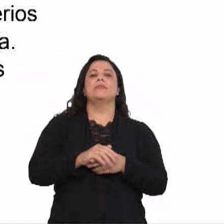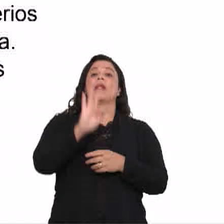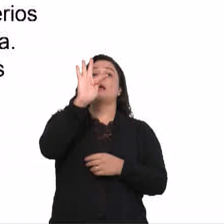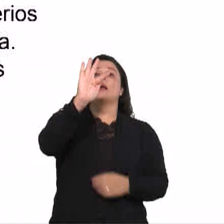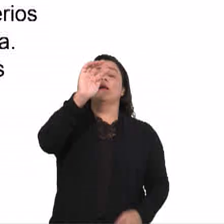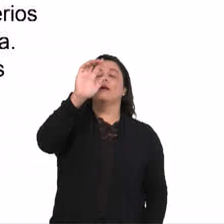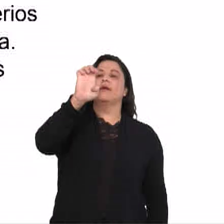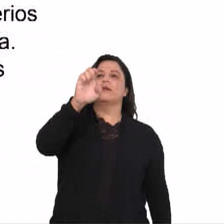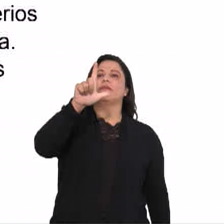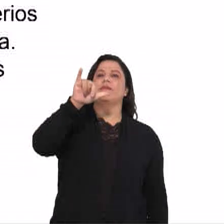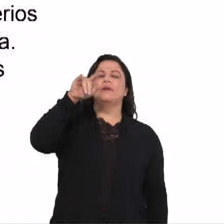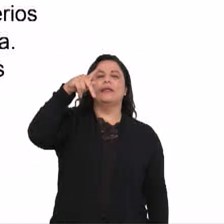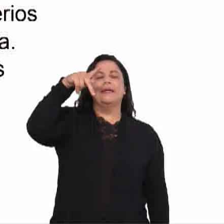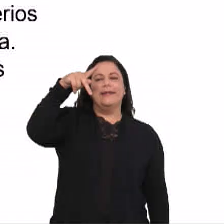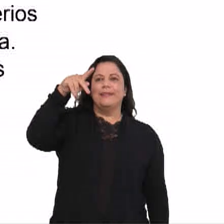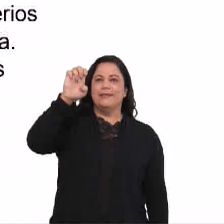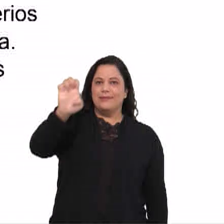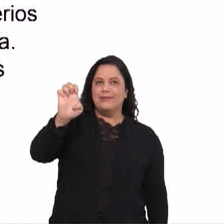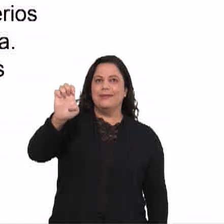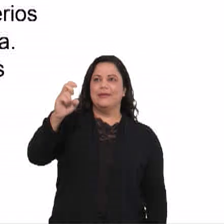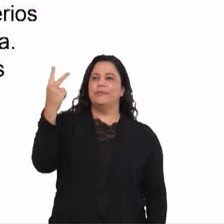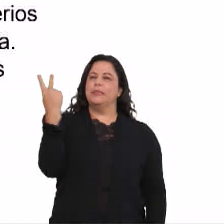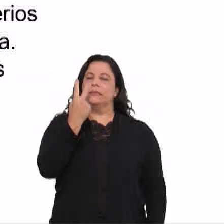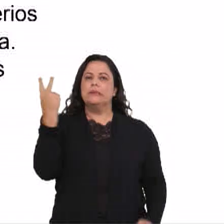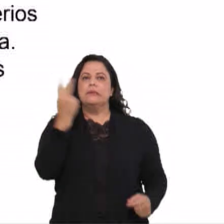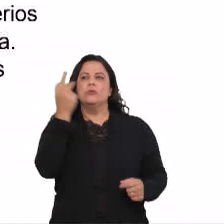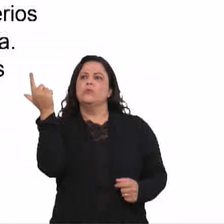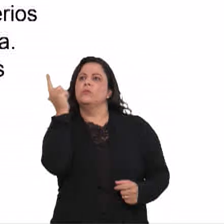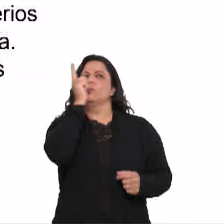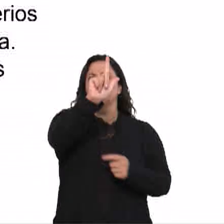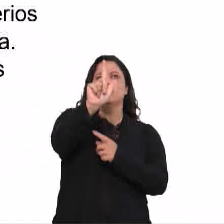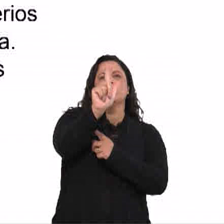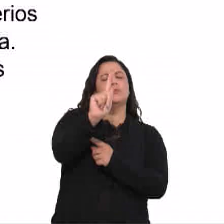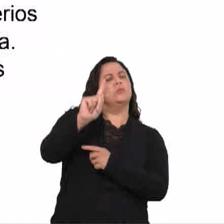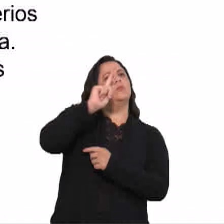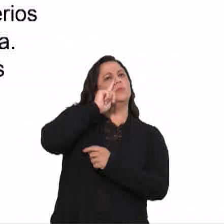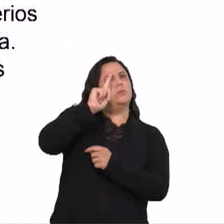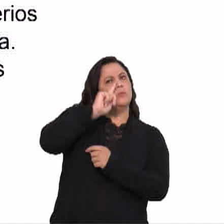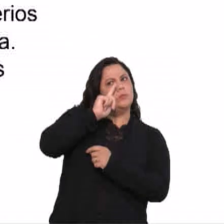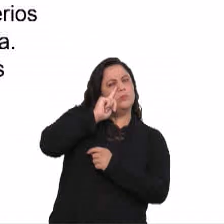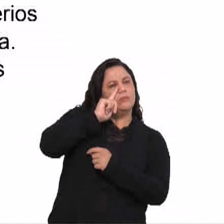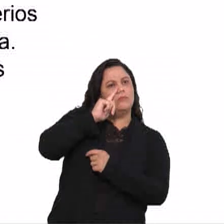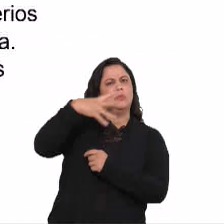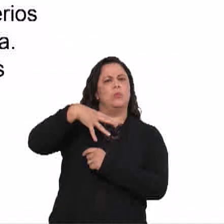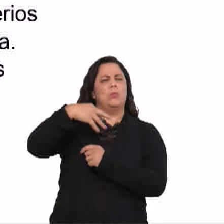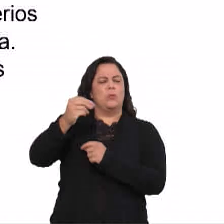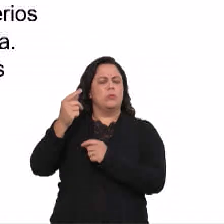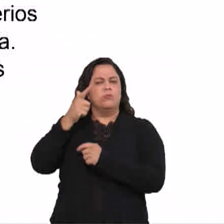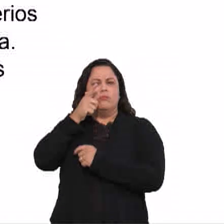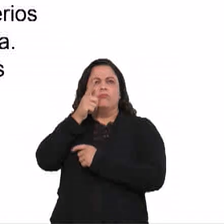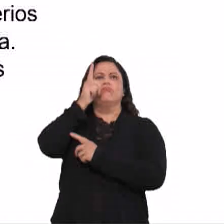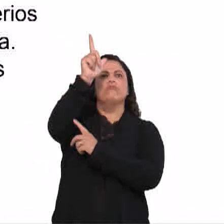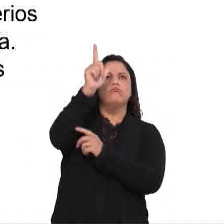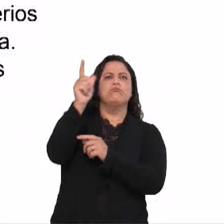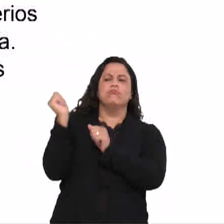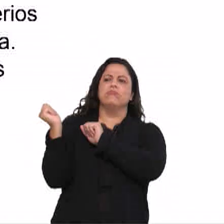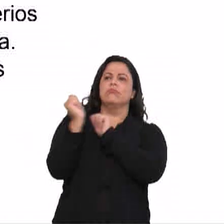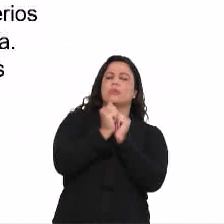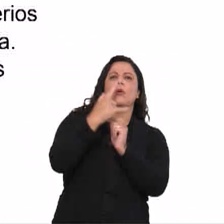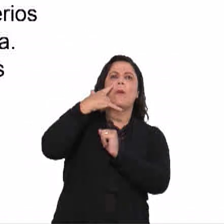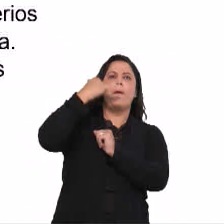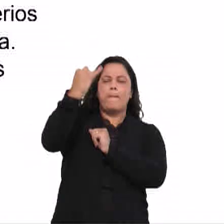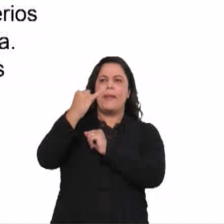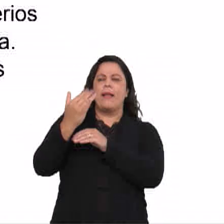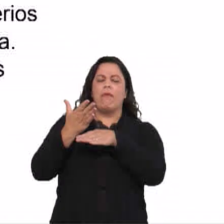conquistou a Grécia, seu filho Alexandre o Grande consolidou as conquistas do pai e expandiu o império em direção à Ásia, chegando até a Índia.